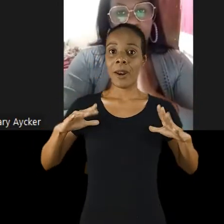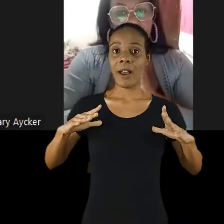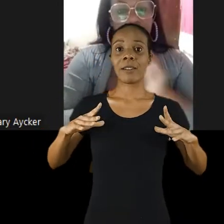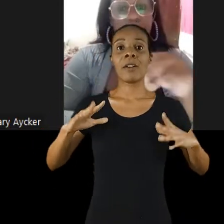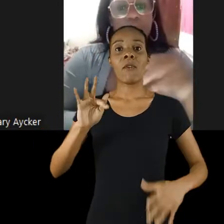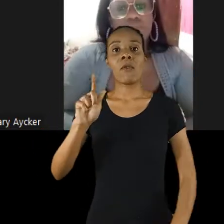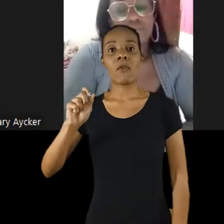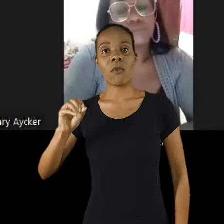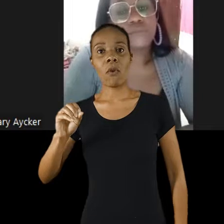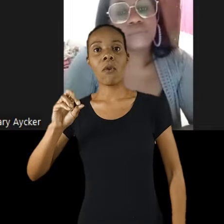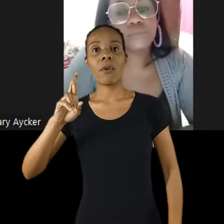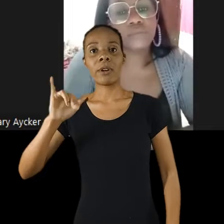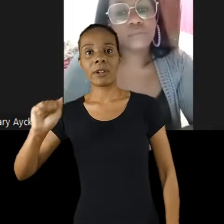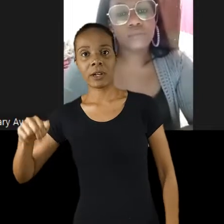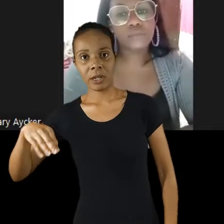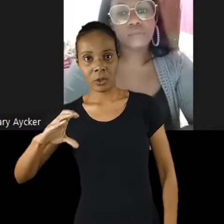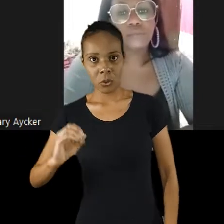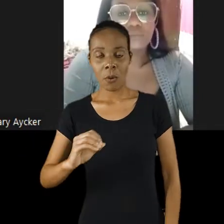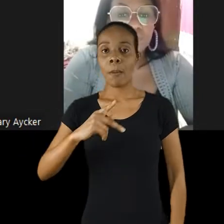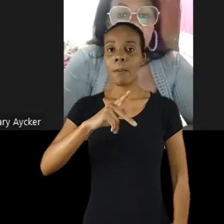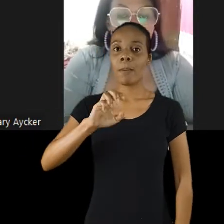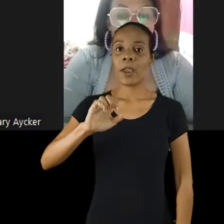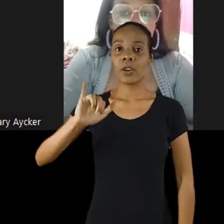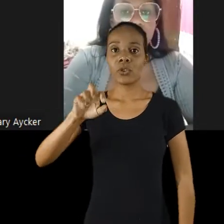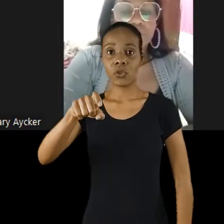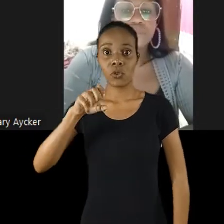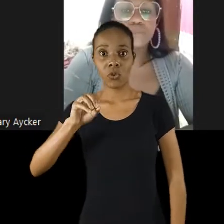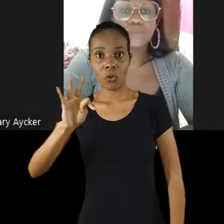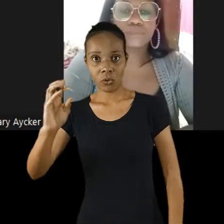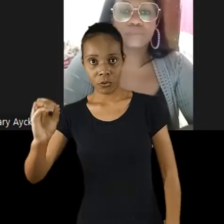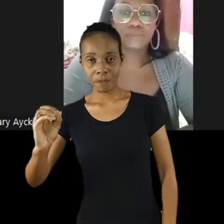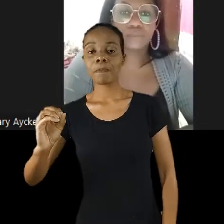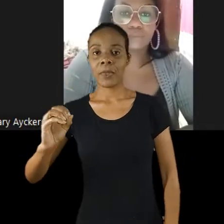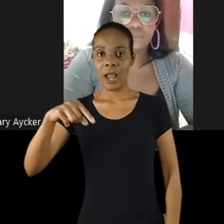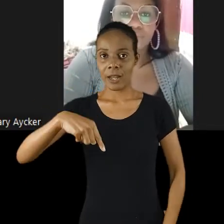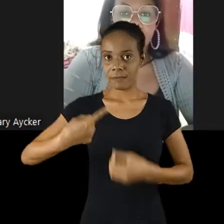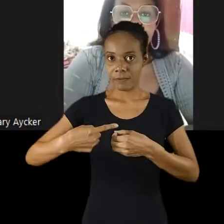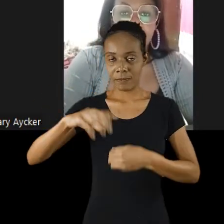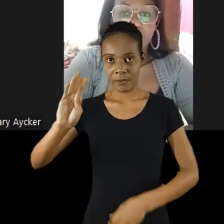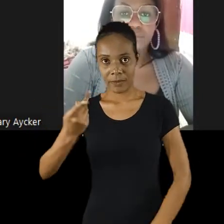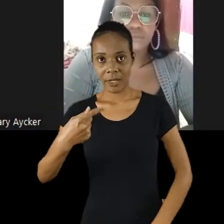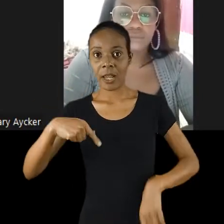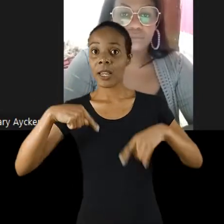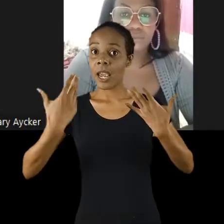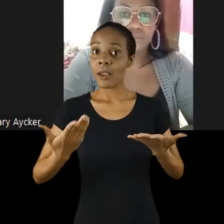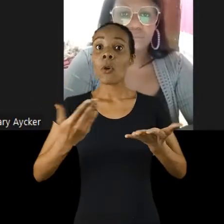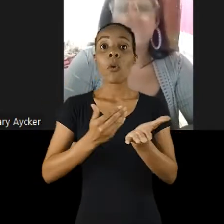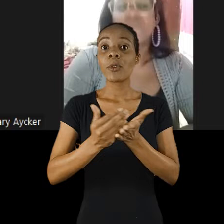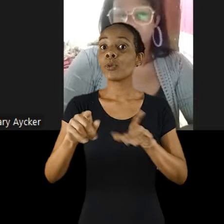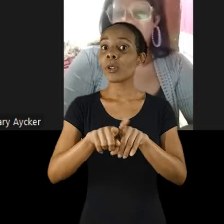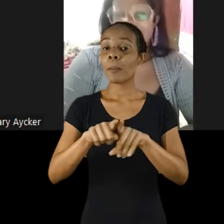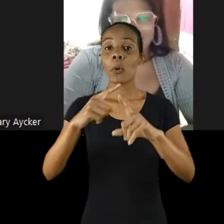em 2015, para uma conversa, e desse projeto nasceu o carro-chefe da Trodeceu, que é o Campeonato Interdrag de